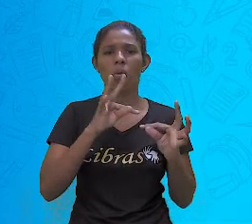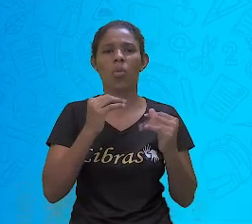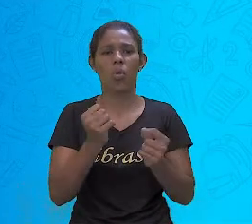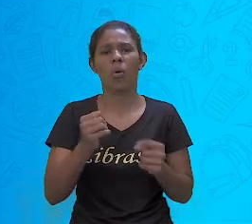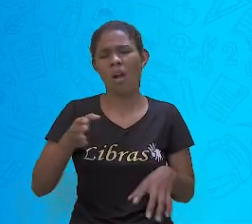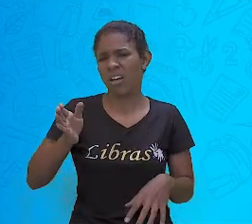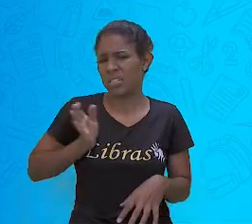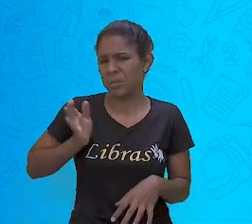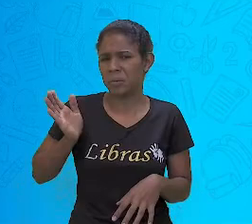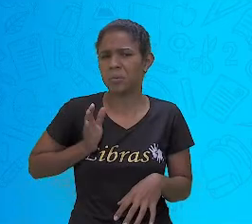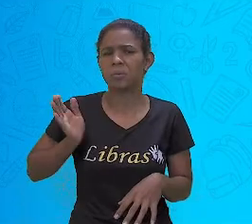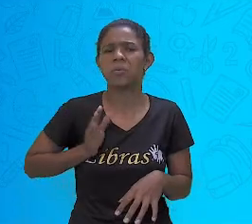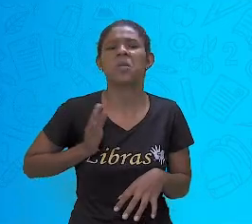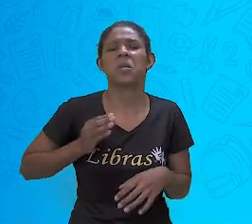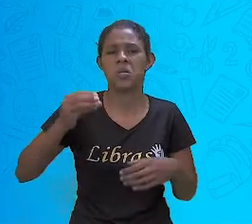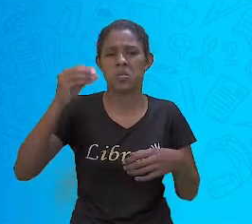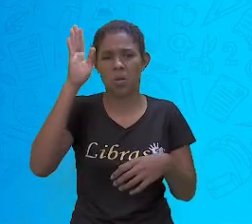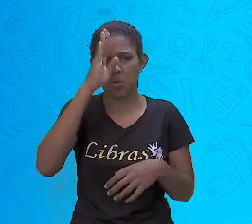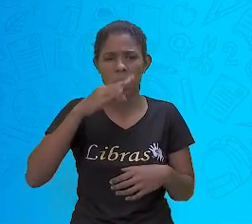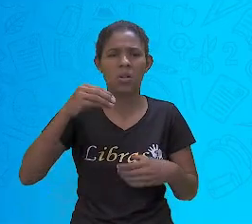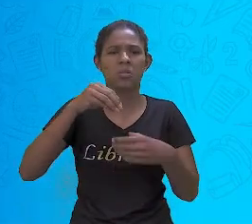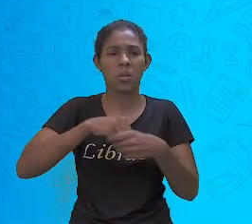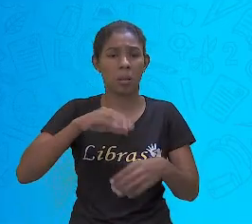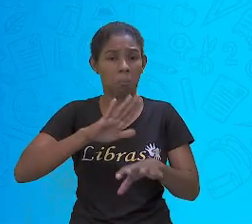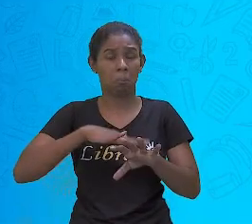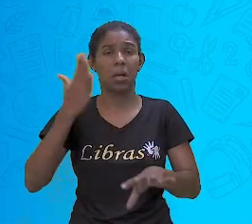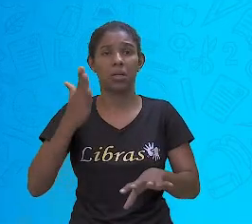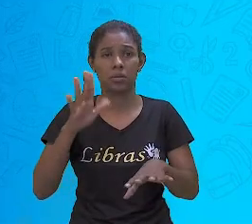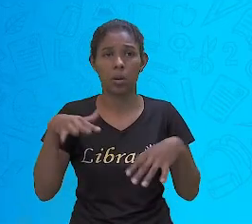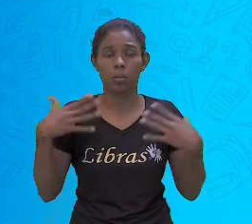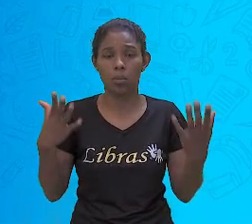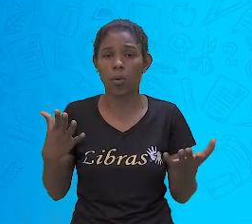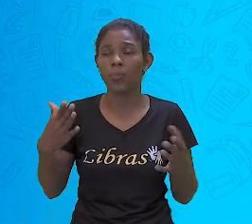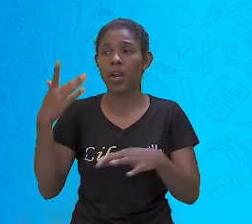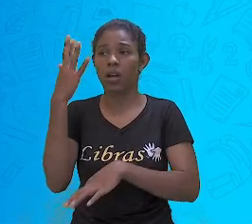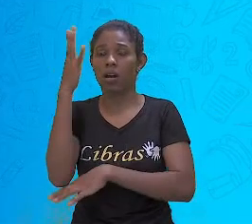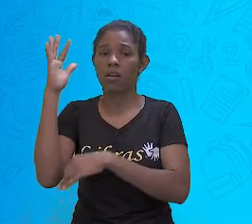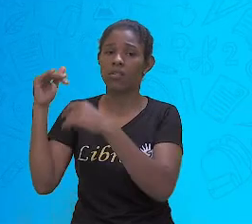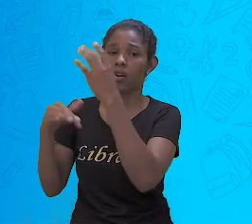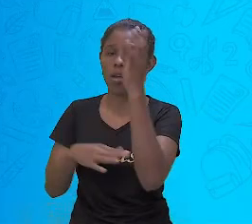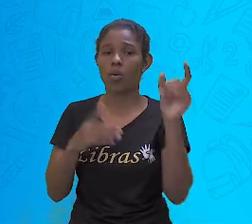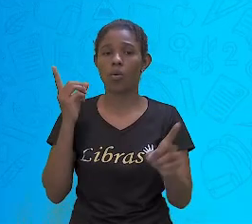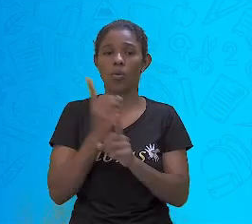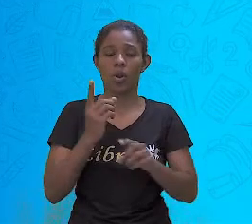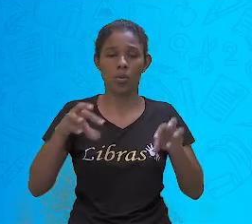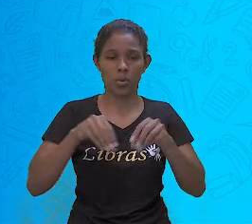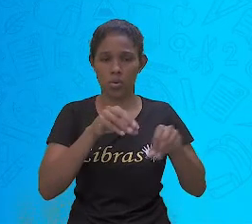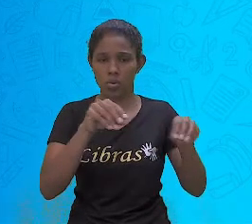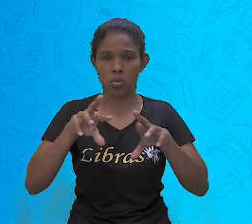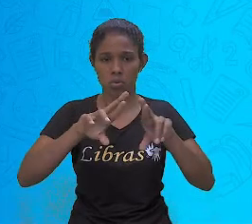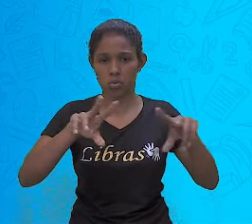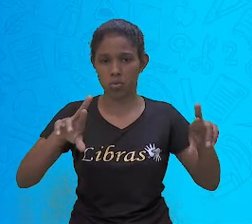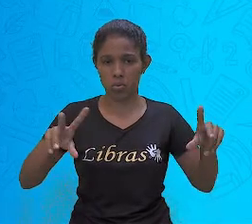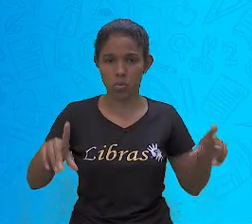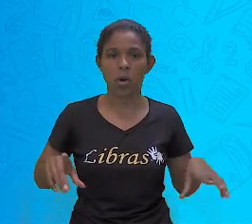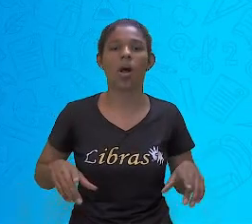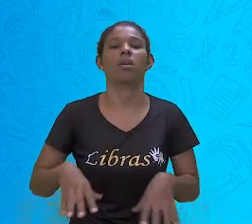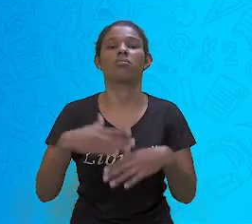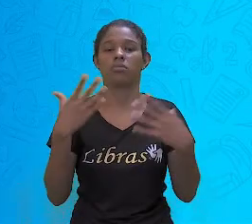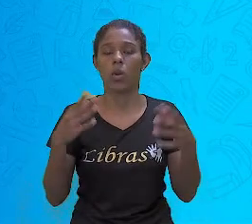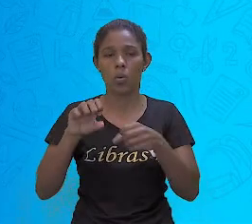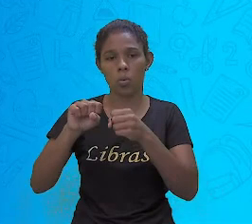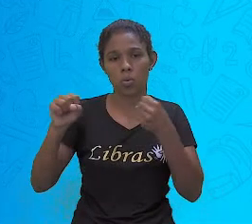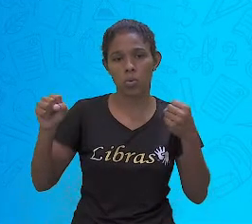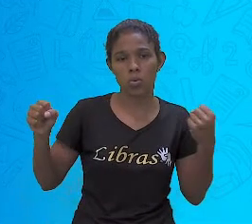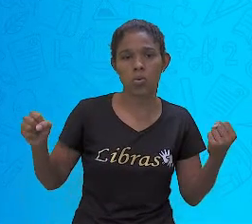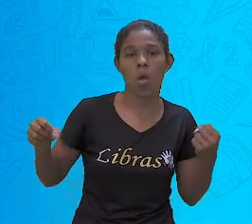gente tem no nosso Brasil, viu, gente? Dentro dela, podemos encontrar diversos tipos de solo. Ele ocupa 90% do território